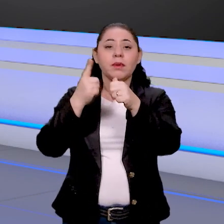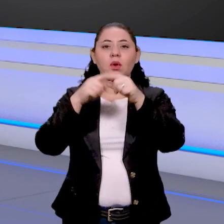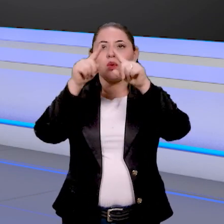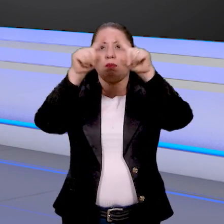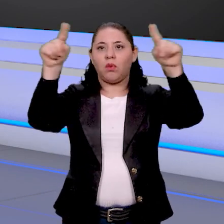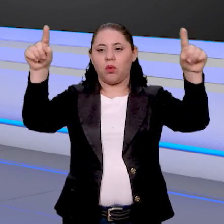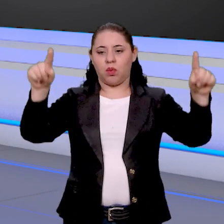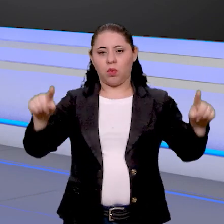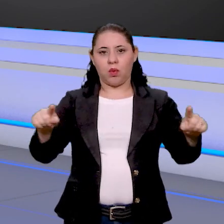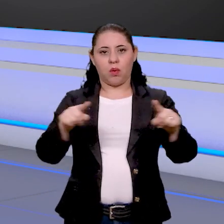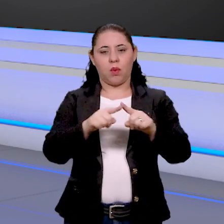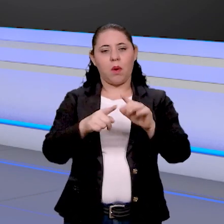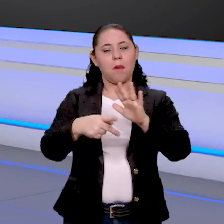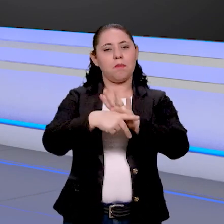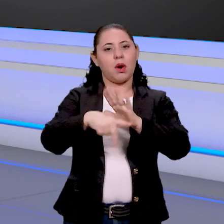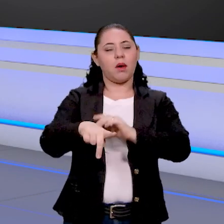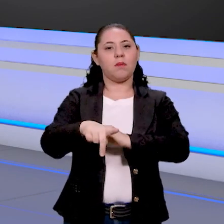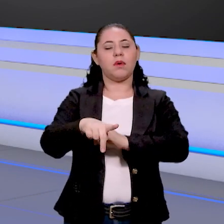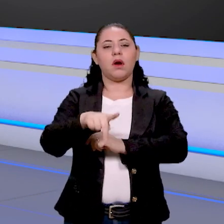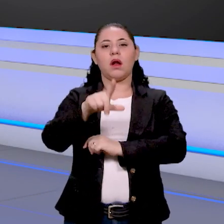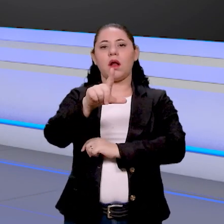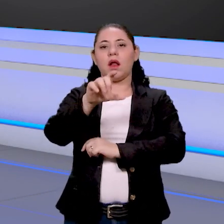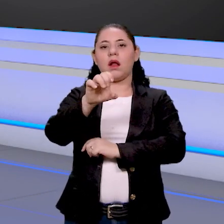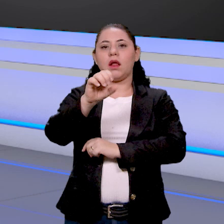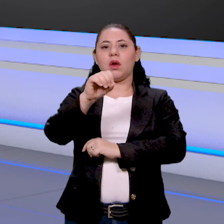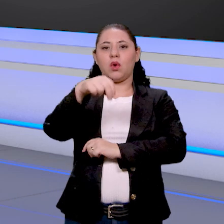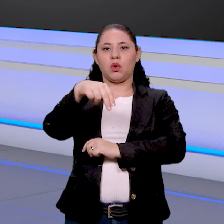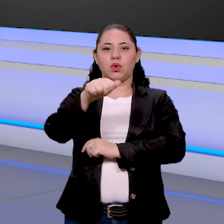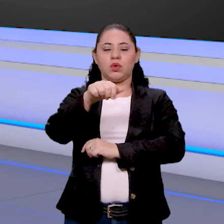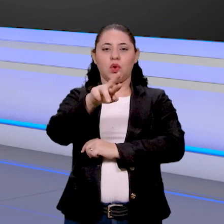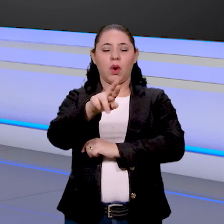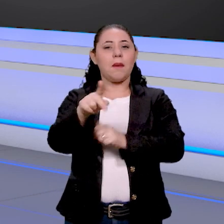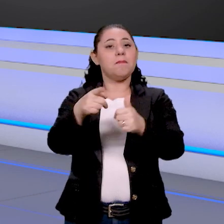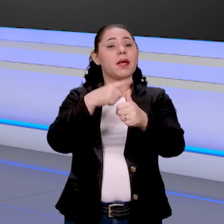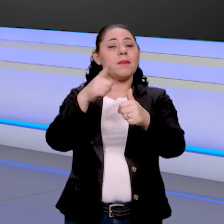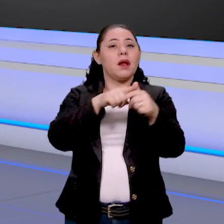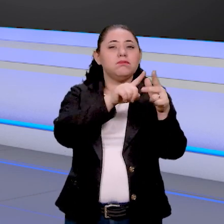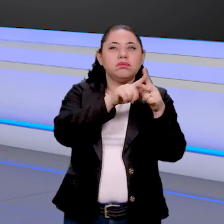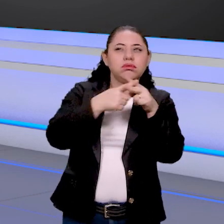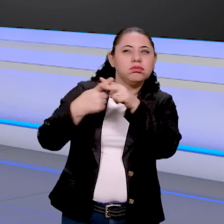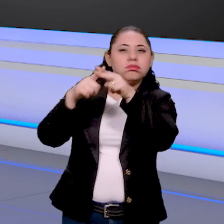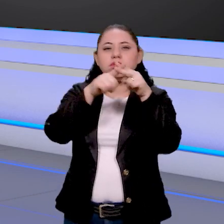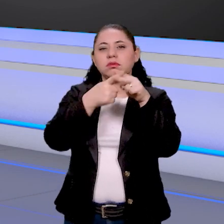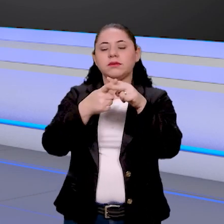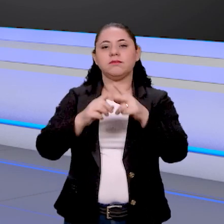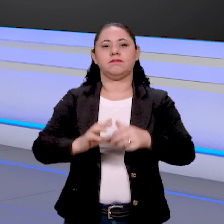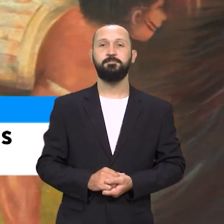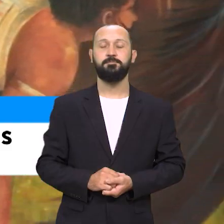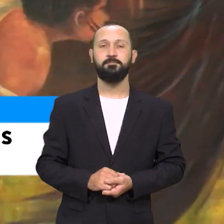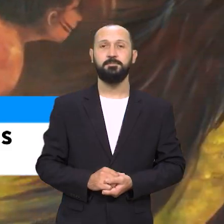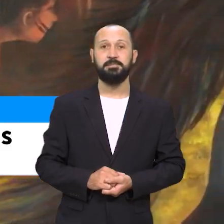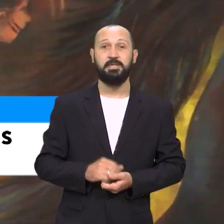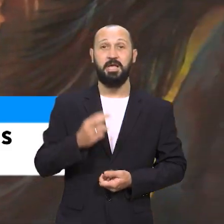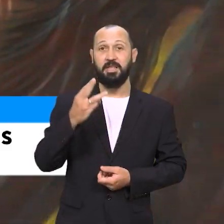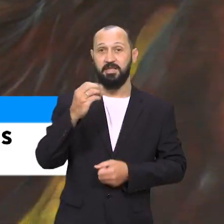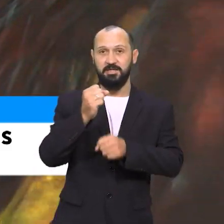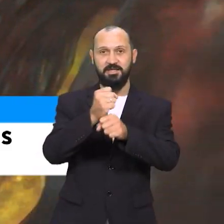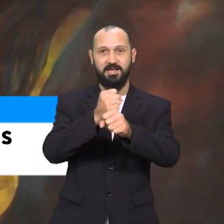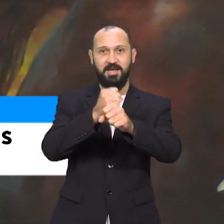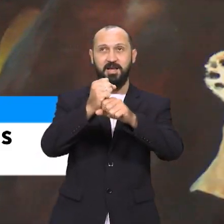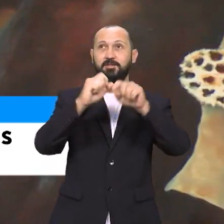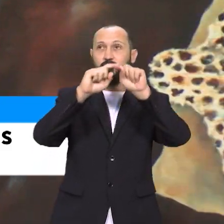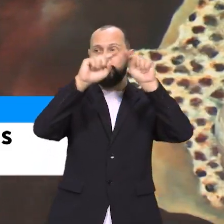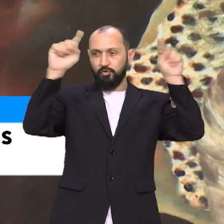vez que o quadro da artista plástica sul-mato-grossense Leonor Lage passa por uma restauração. Há 30 anos,